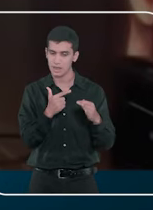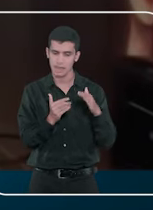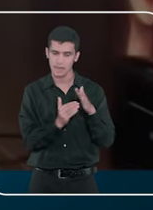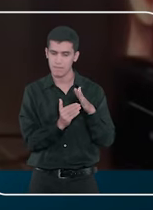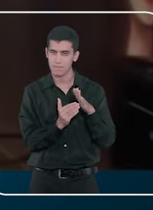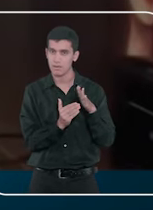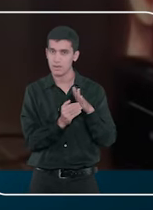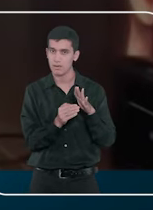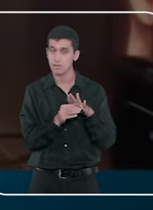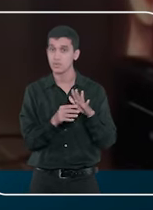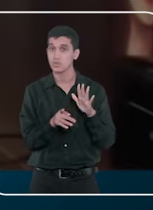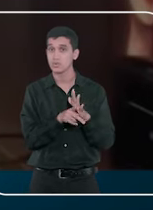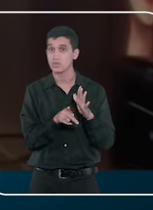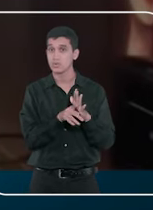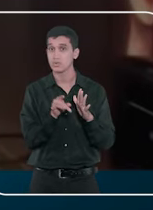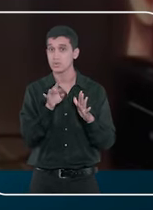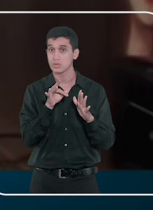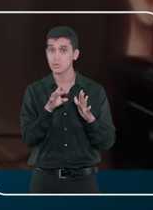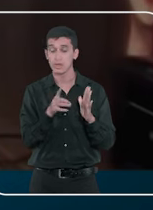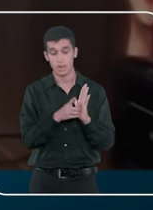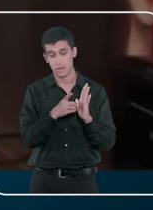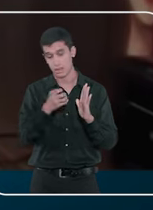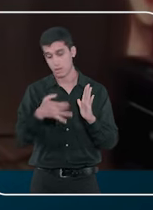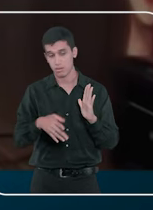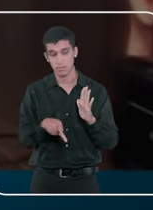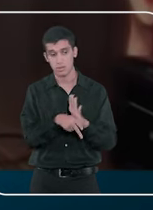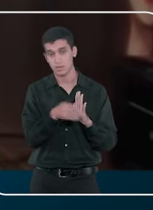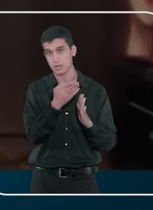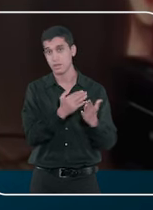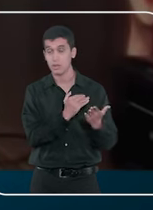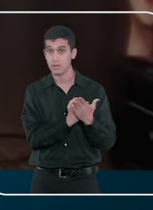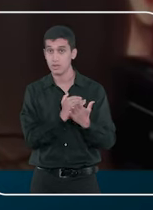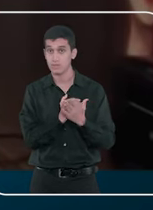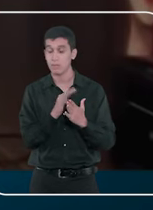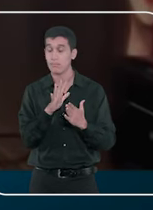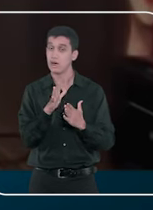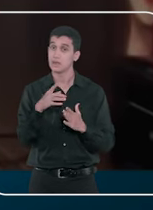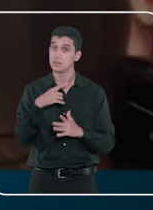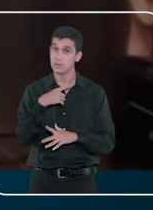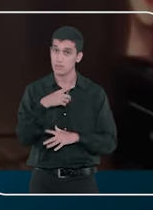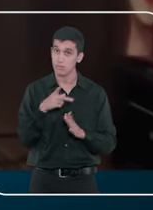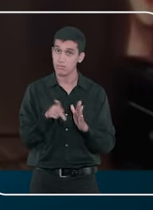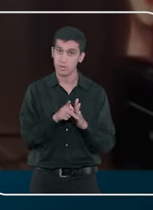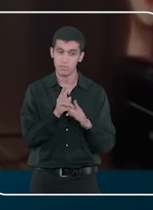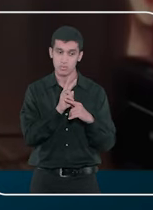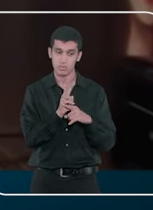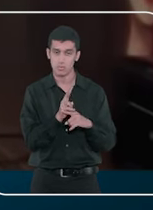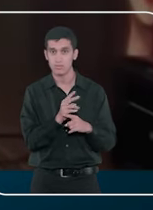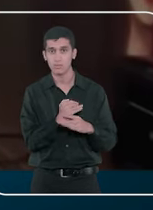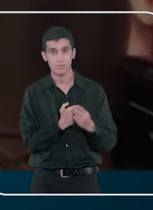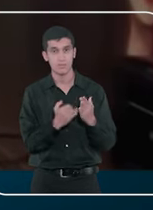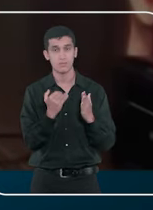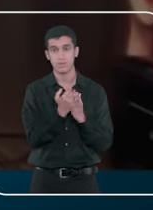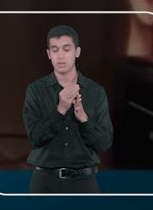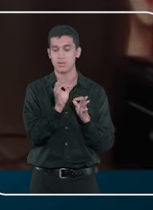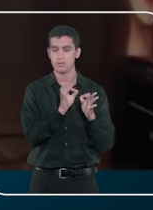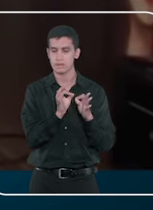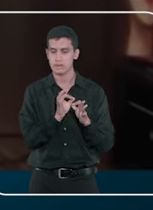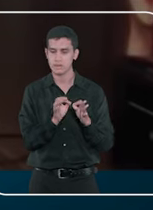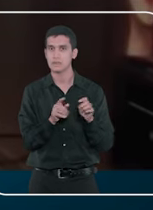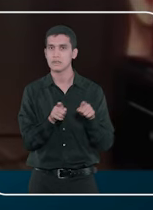limitam ao mero depoimento do colaborador, mas sim devem ser reforçados, devem